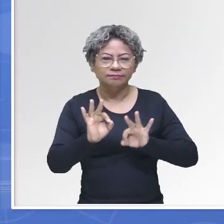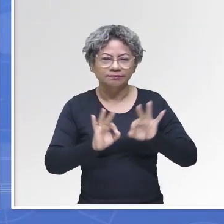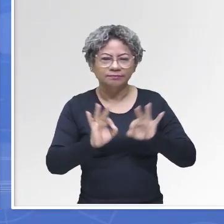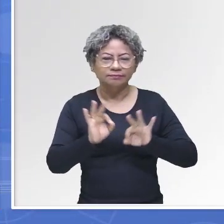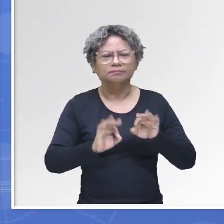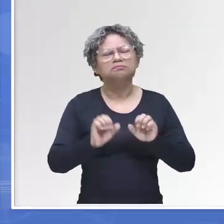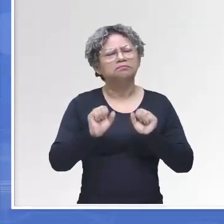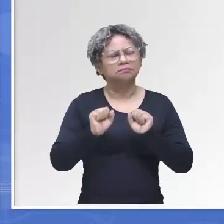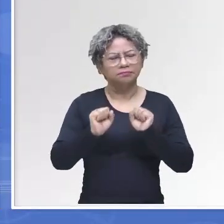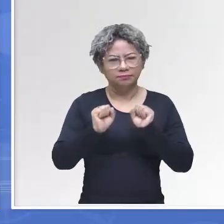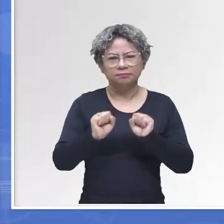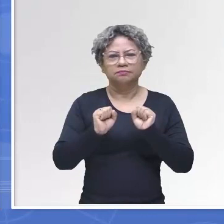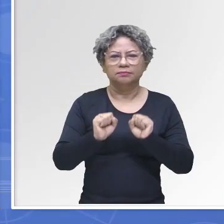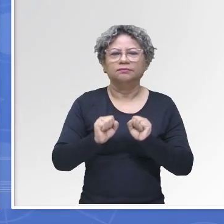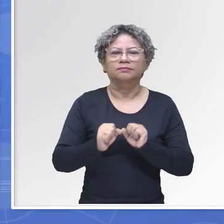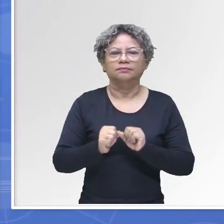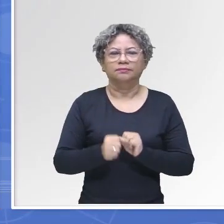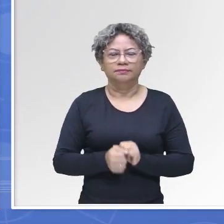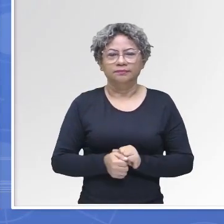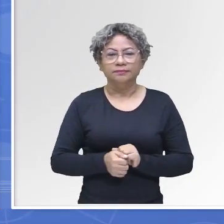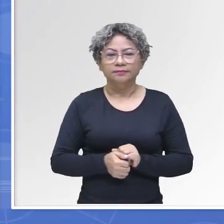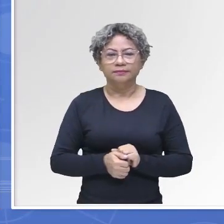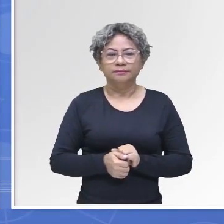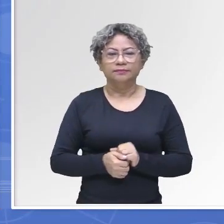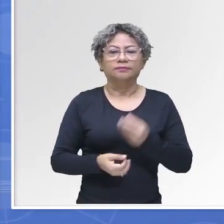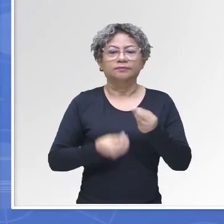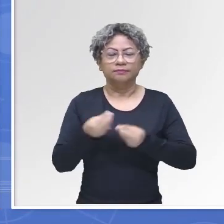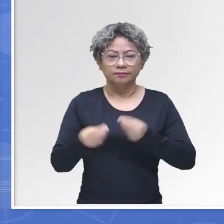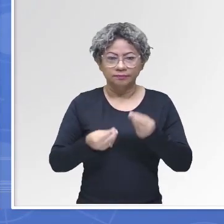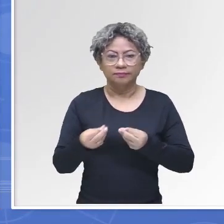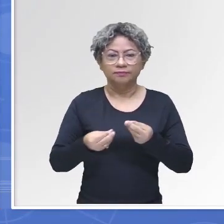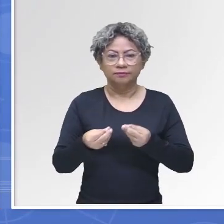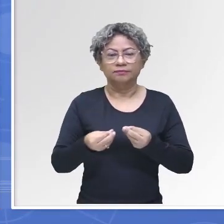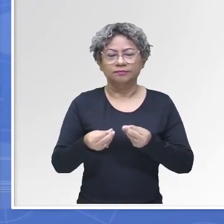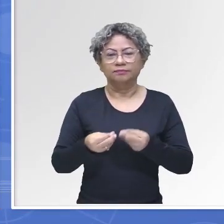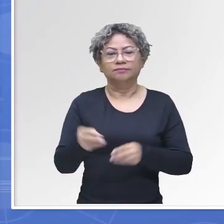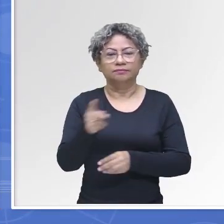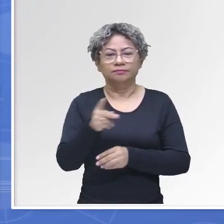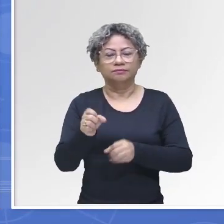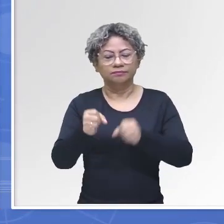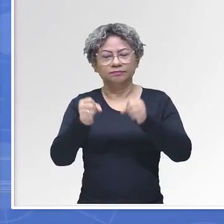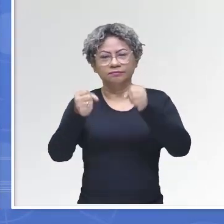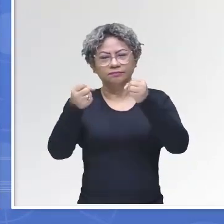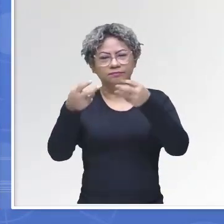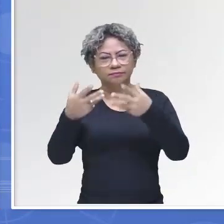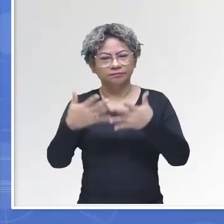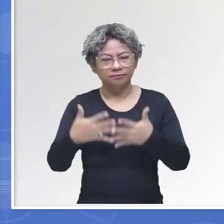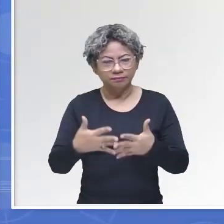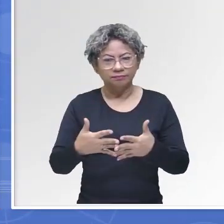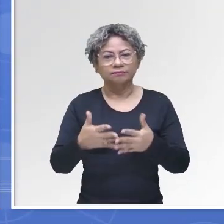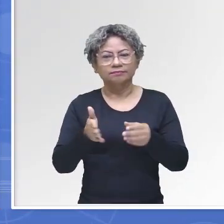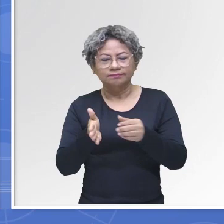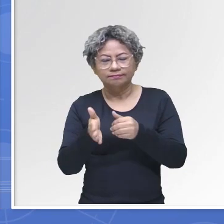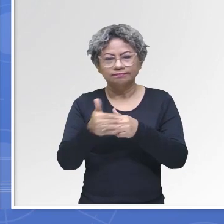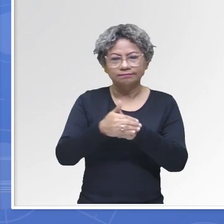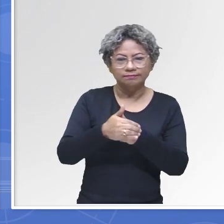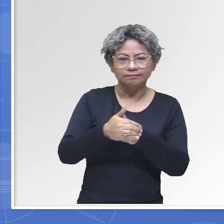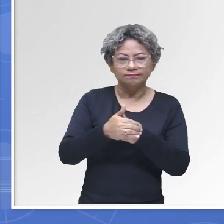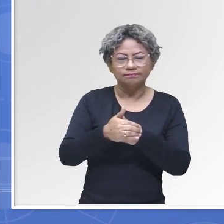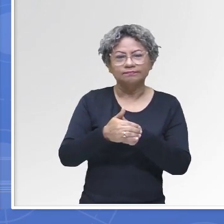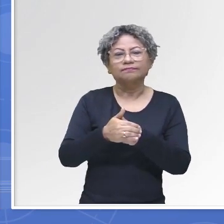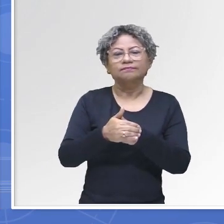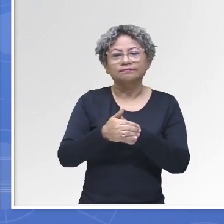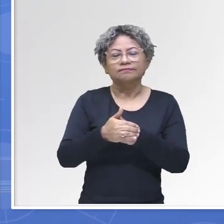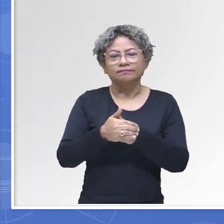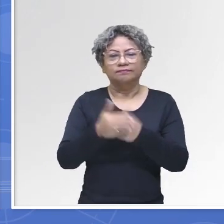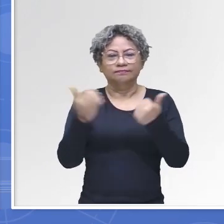de diversas formas. Essa forma aqui é o de isolarmos, né, uma incógnita aí, uma das letras, né? É o método